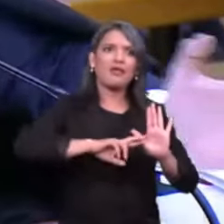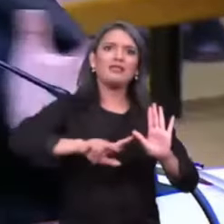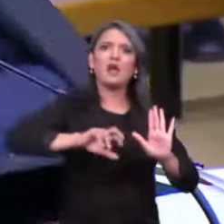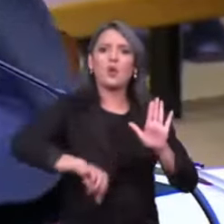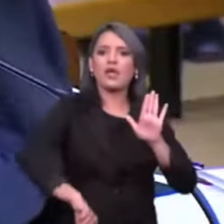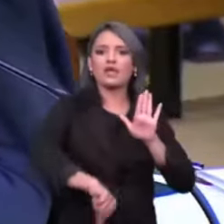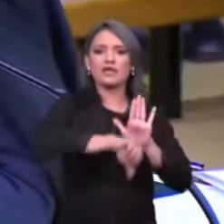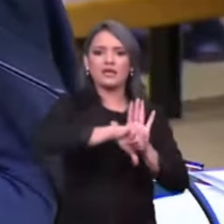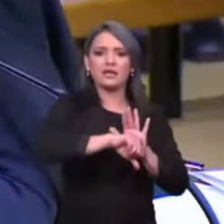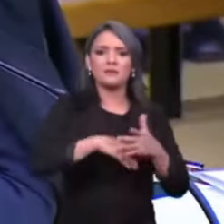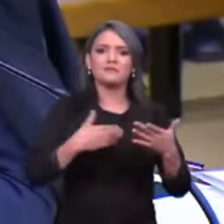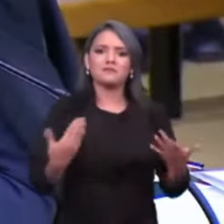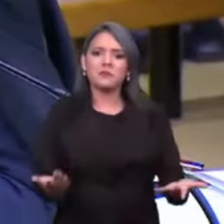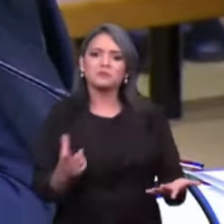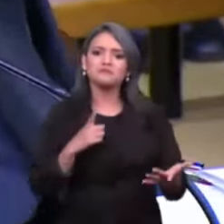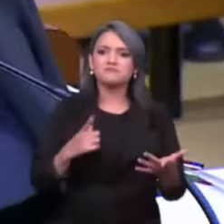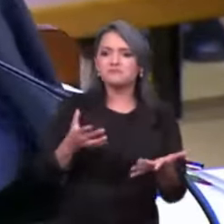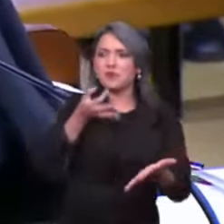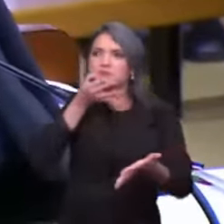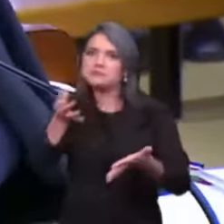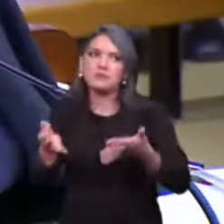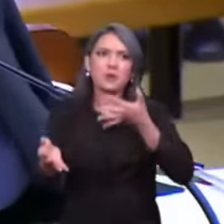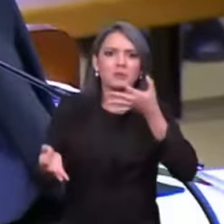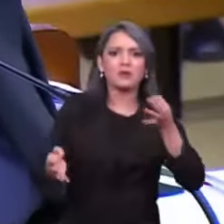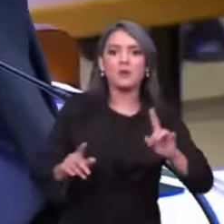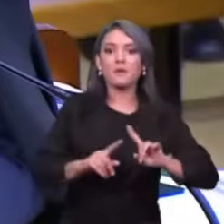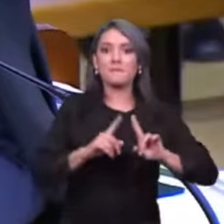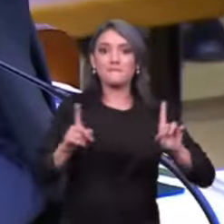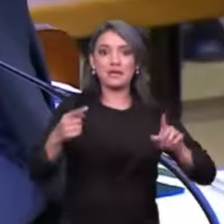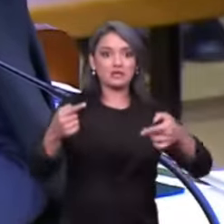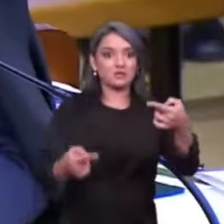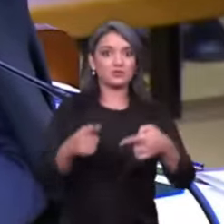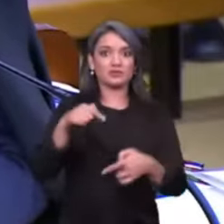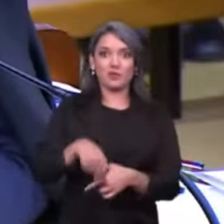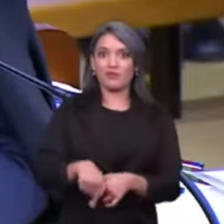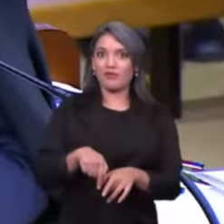tese de um lado, é uma tese de outro, mas é isso do que nós estamos... Sim, mas